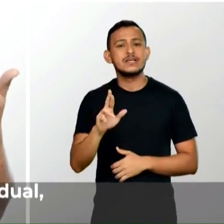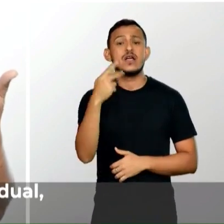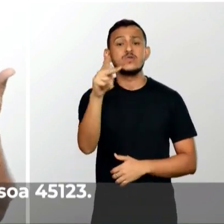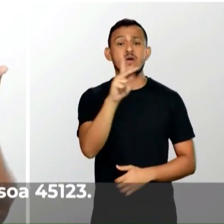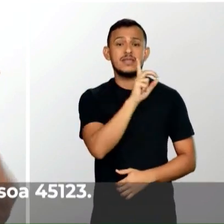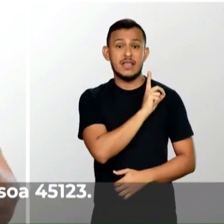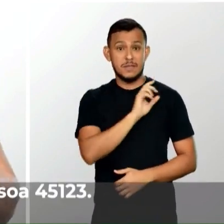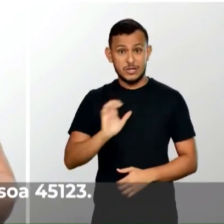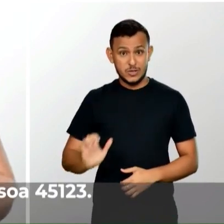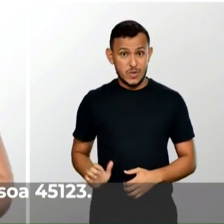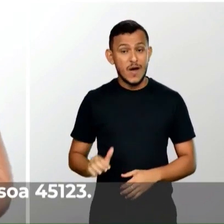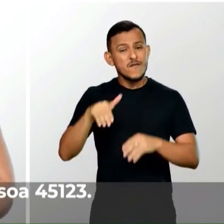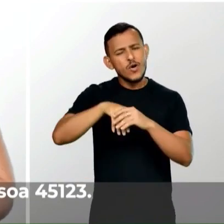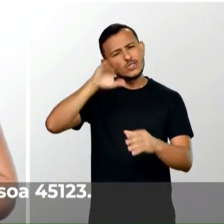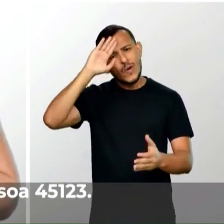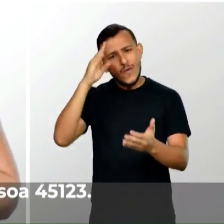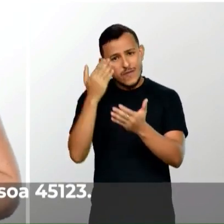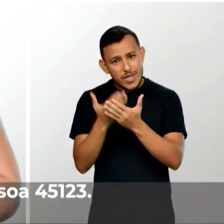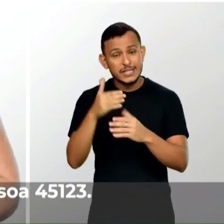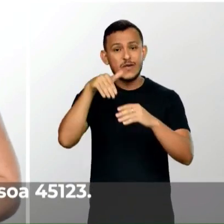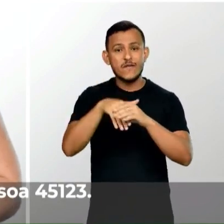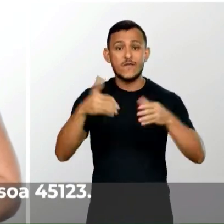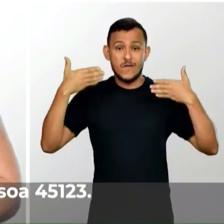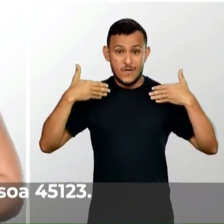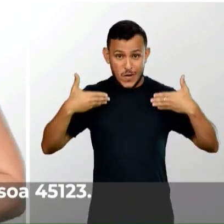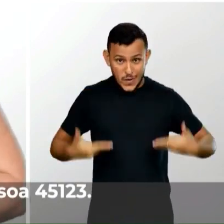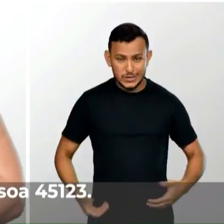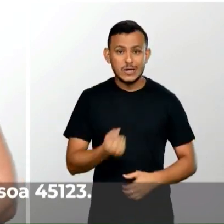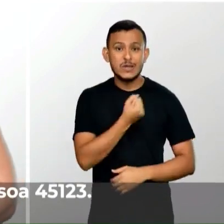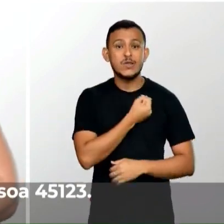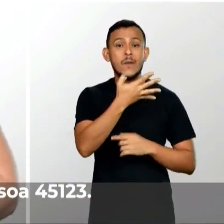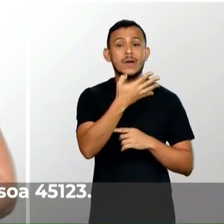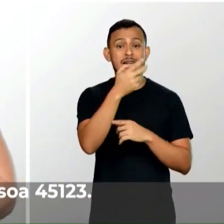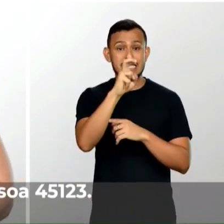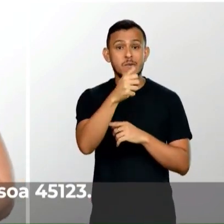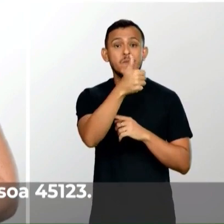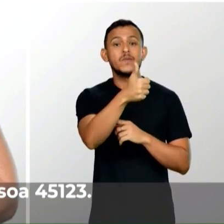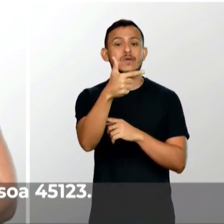deputada estadual. Vote com confiança, vote Emília Pessoa,